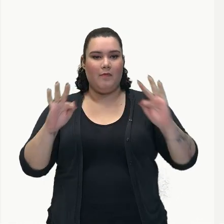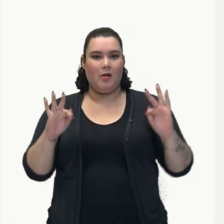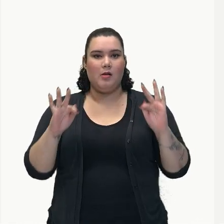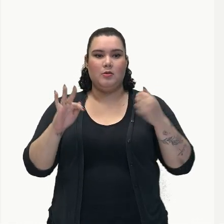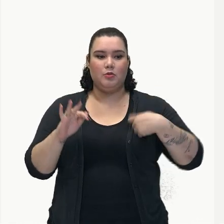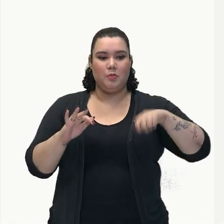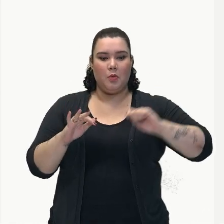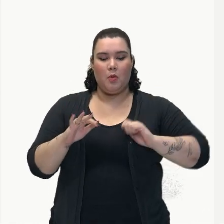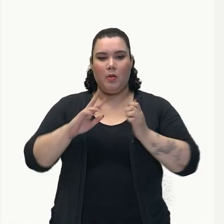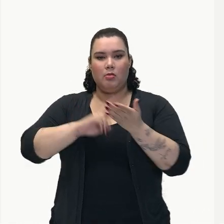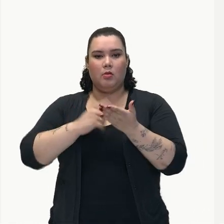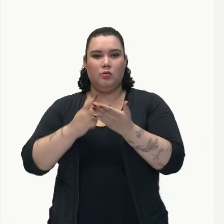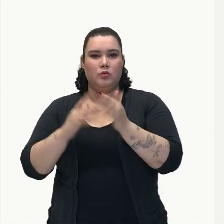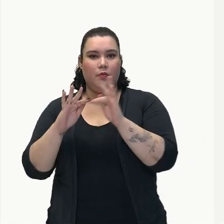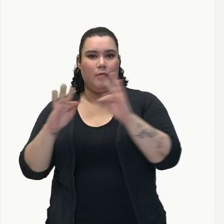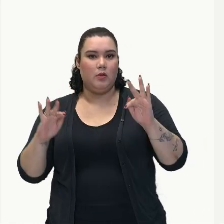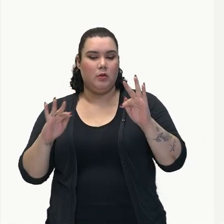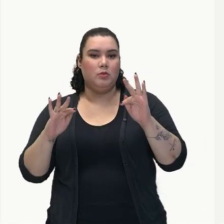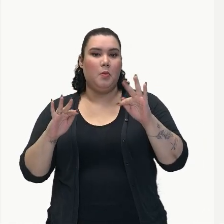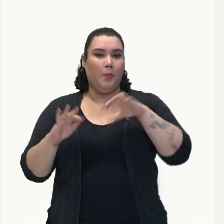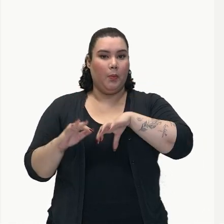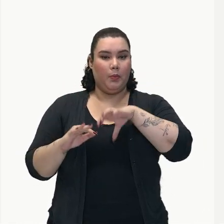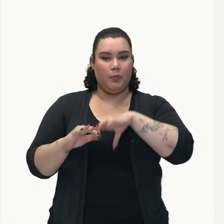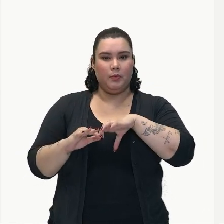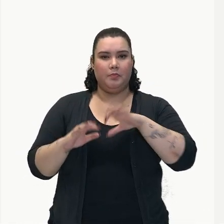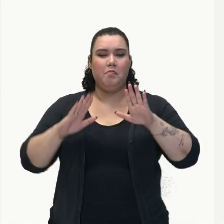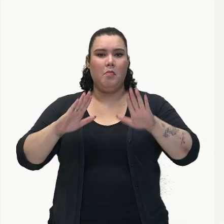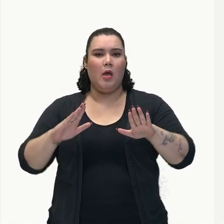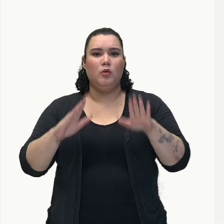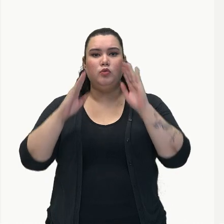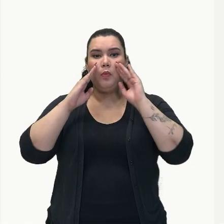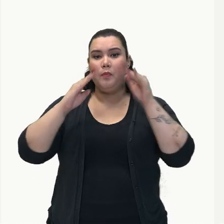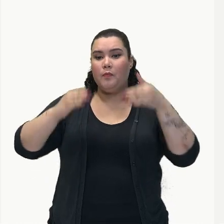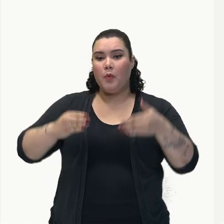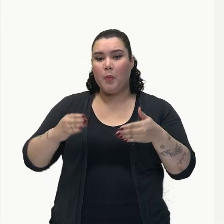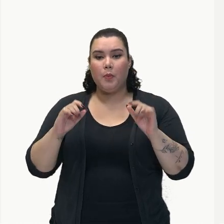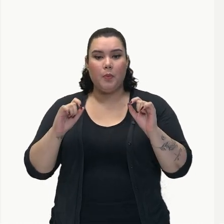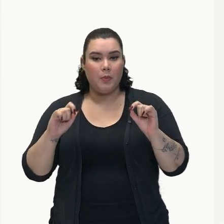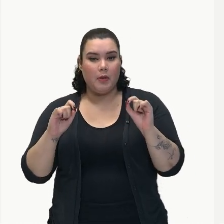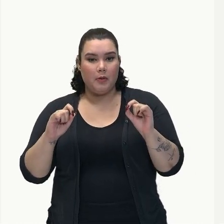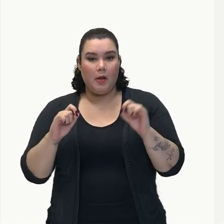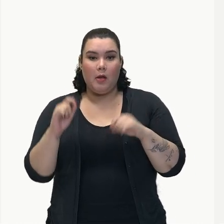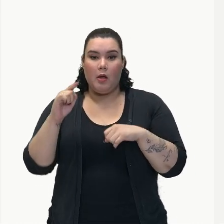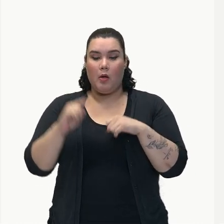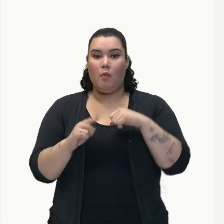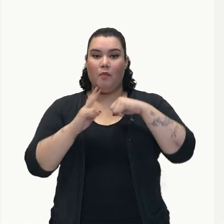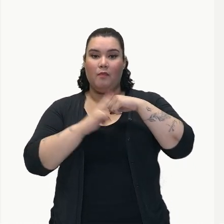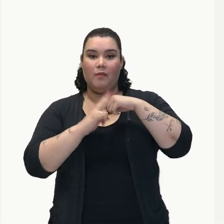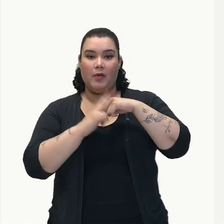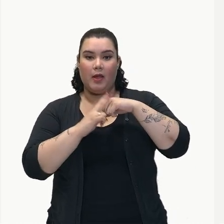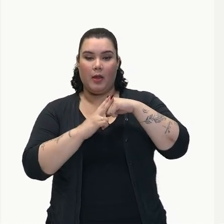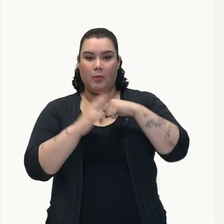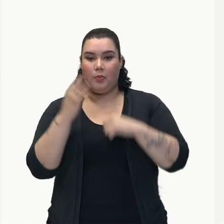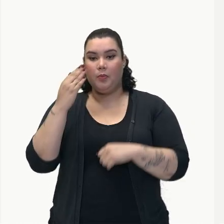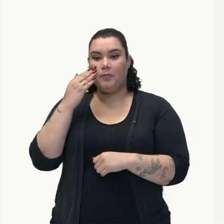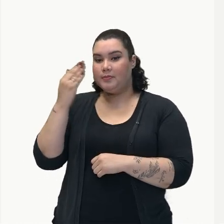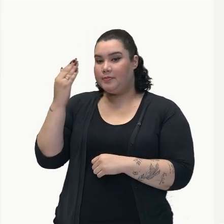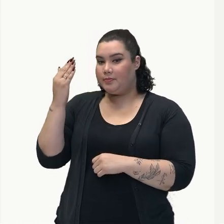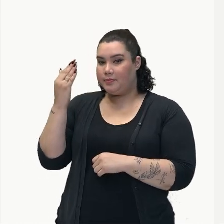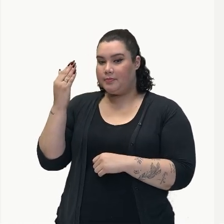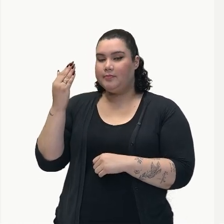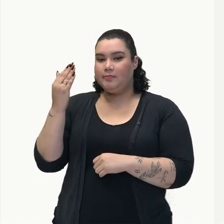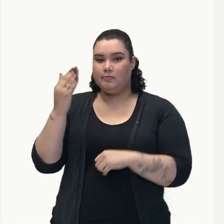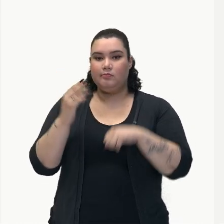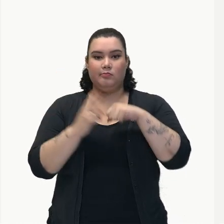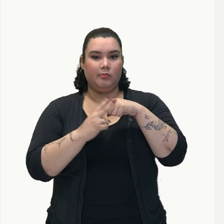bombons, essas coisas. O que eu quero que vocês observem aqui é o verbo, tá, pessoal? Olha aqui, ó, o